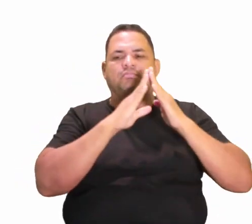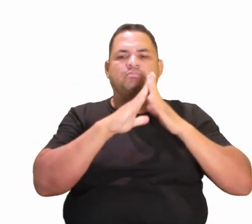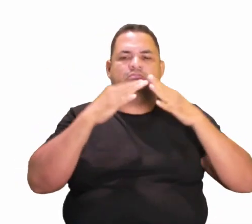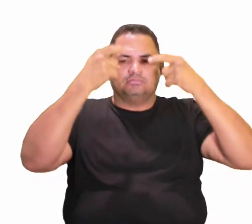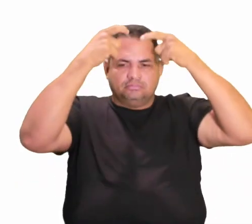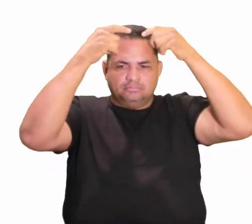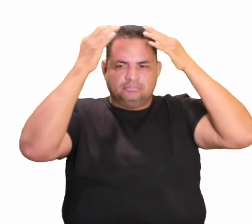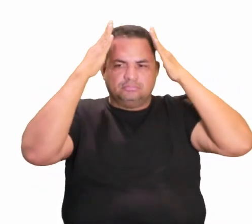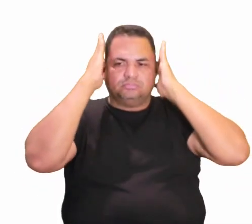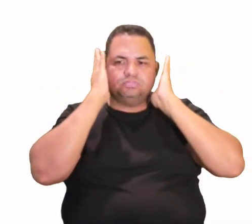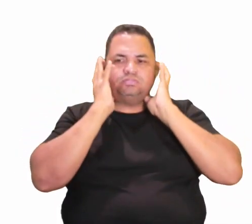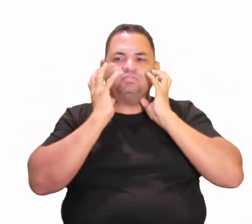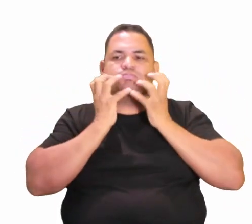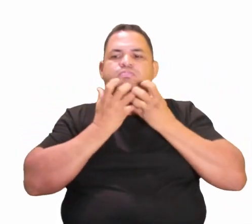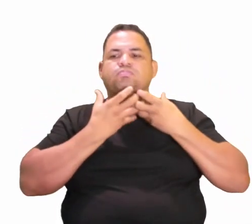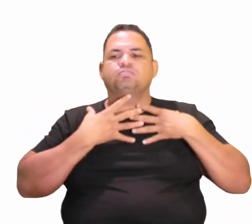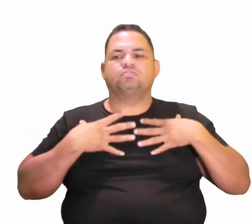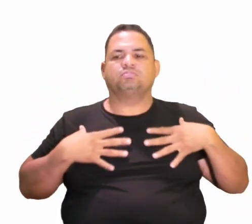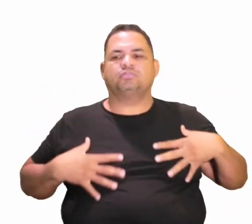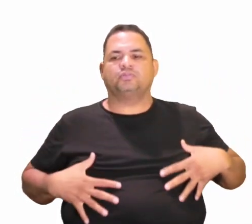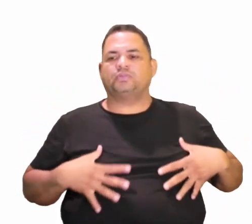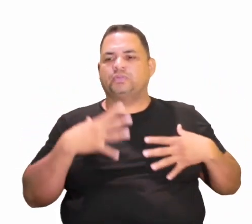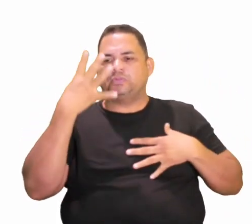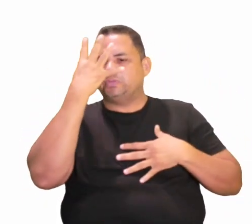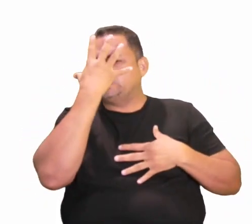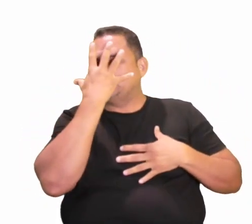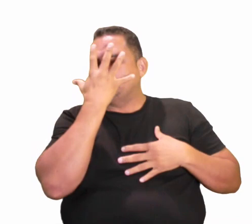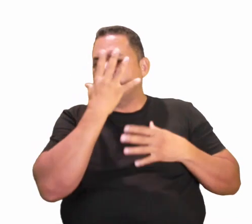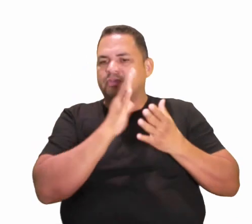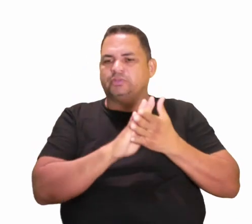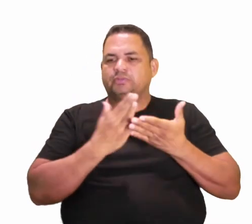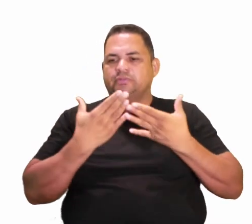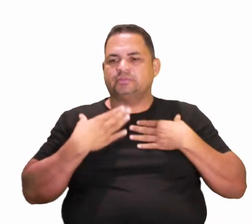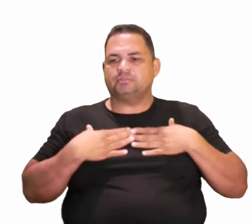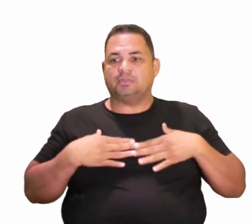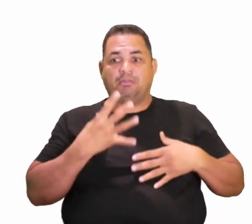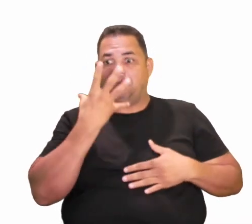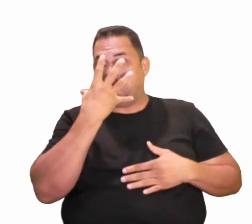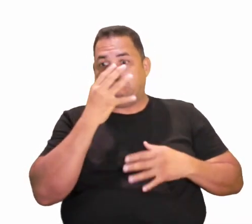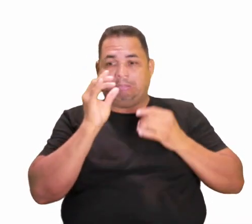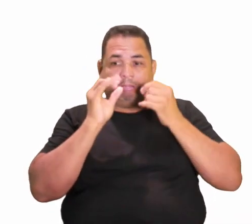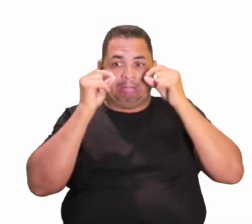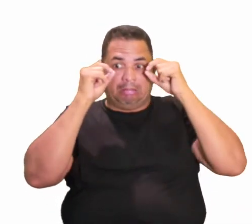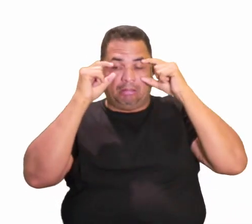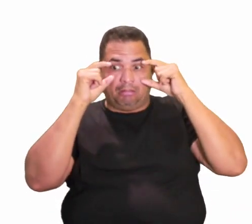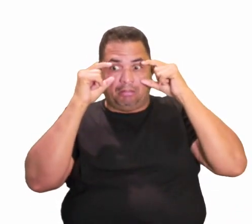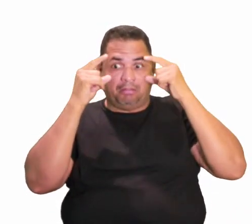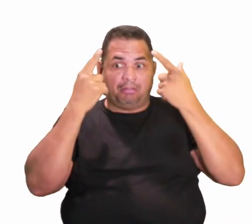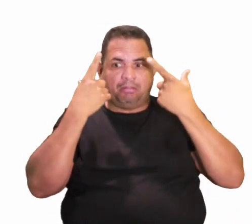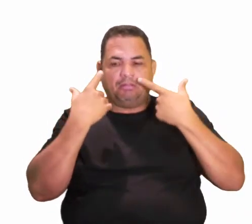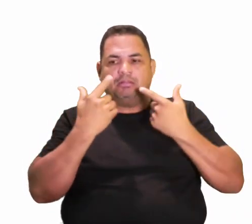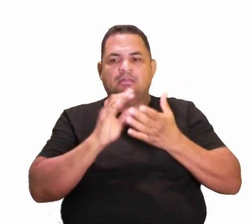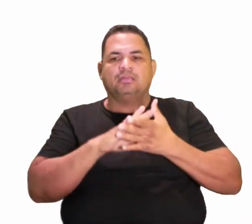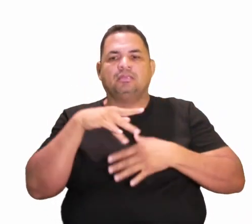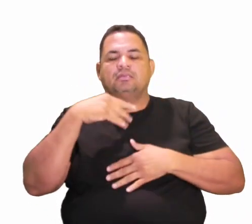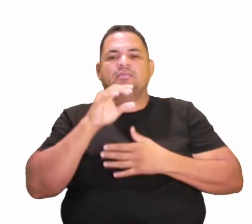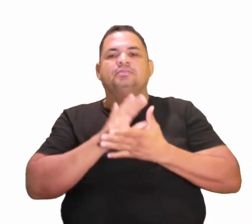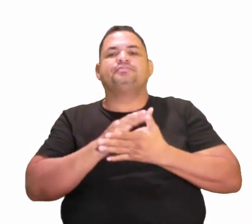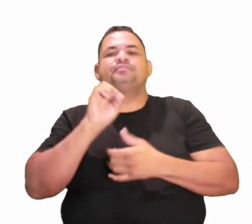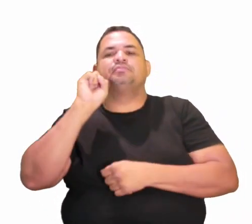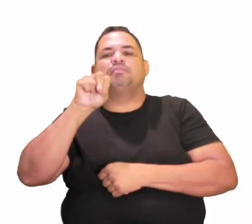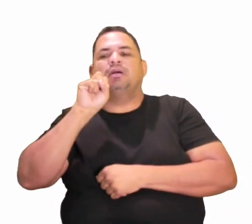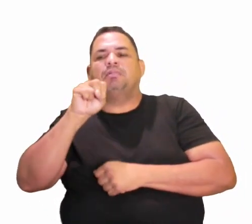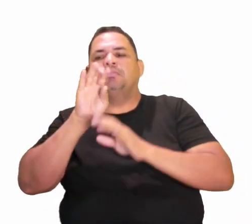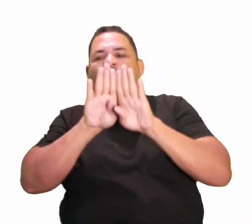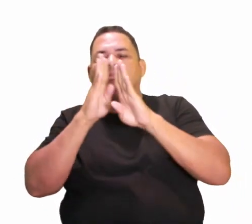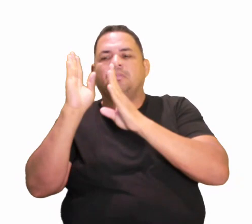fantasiadas. Elas usam um costume, uma fantasia, geralmente bem assustadora, e aí elas vão lá e falam de porta